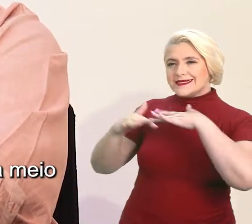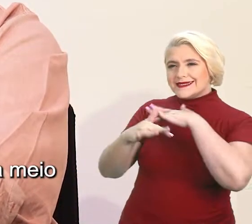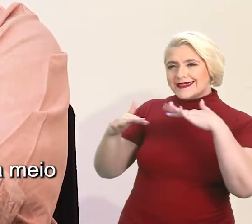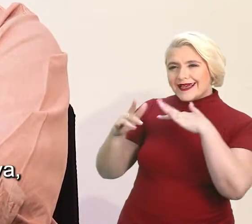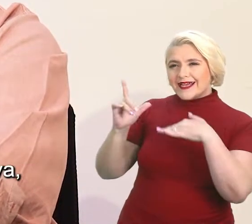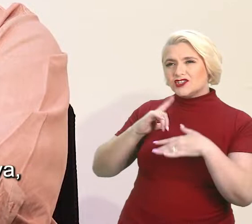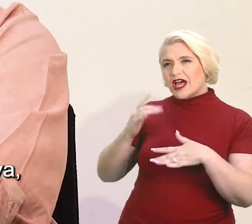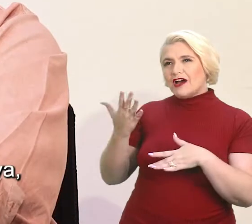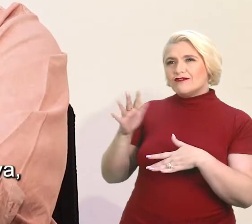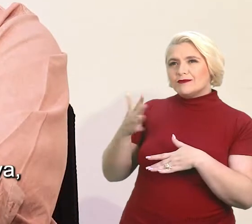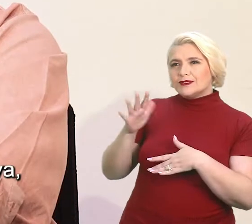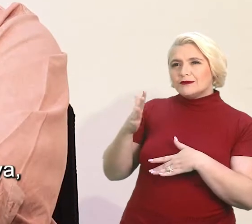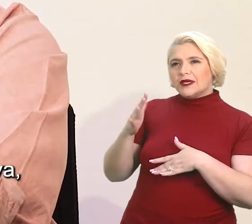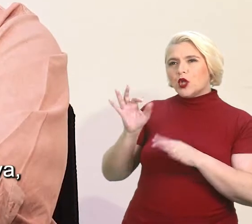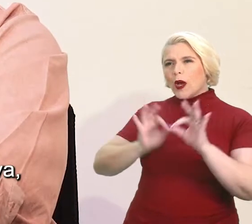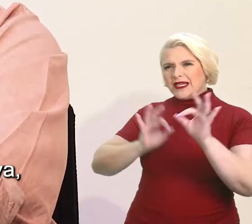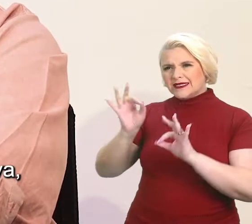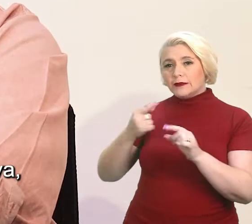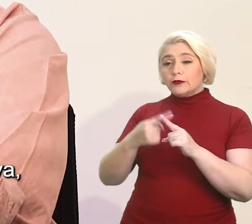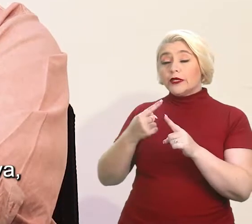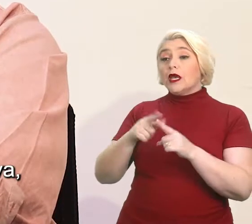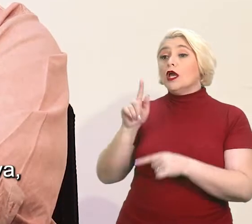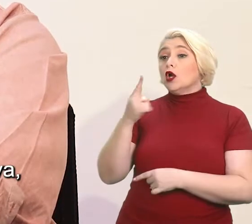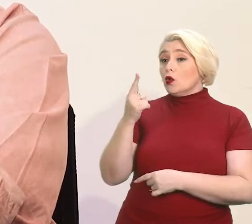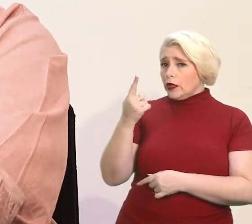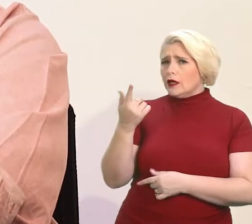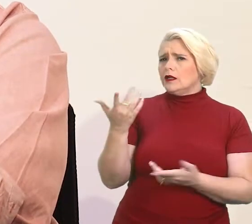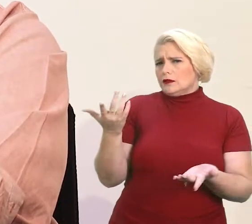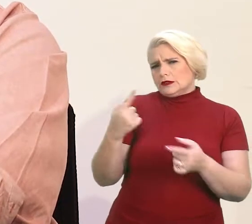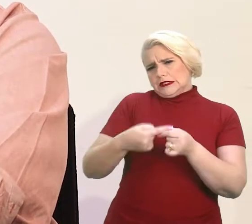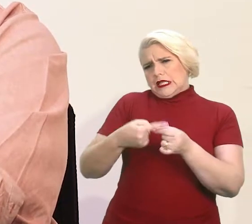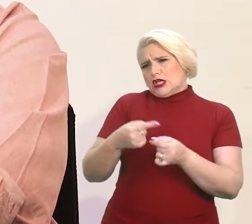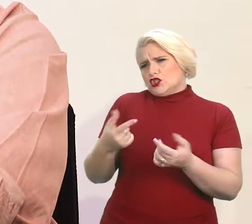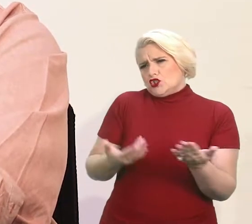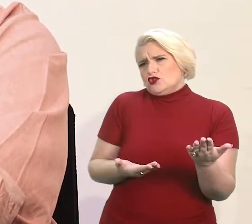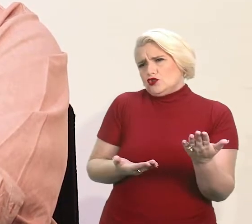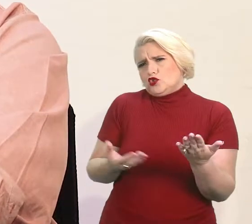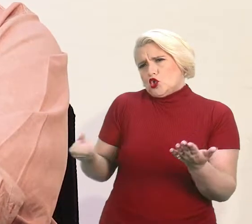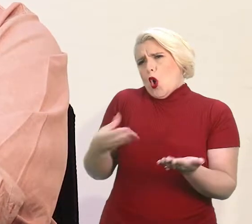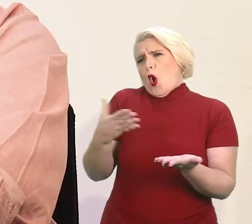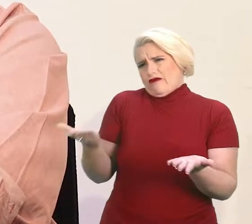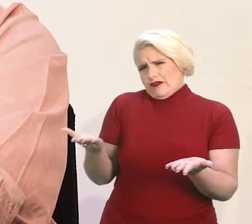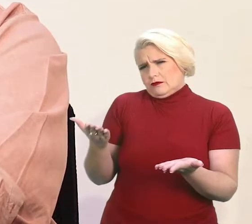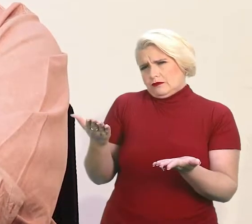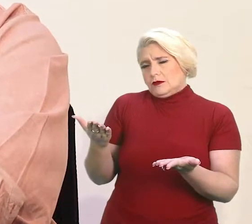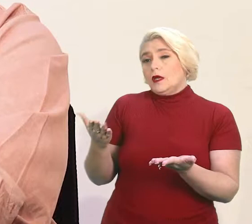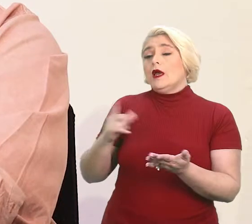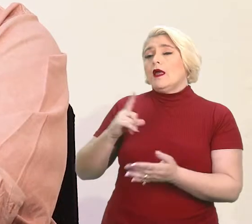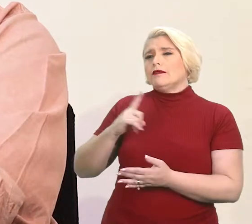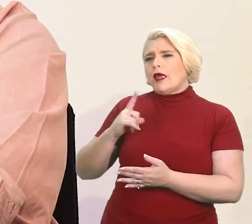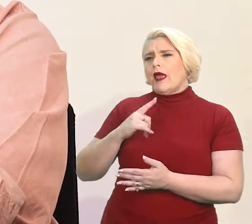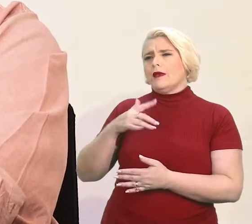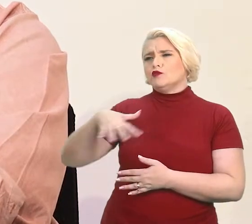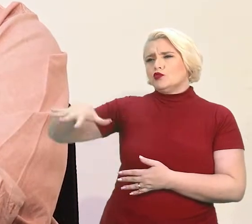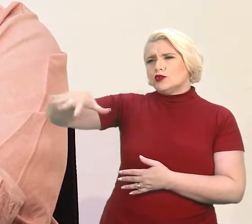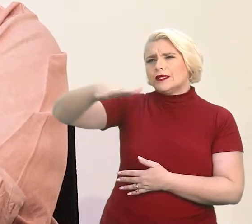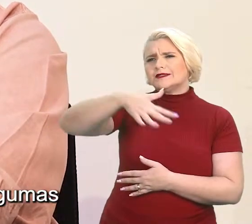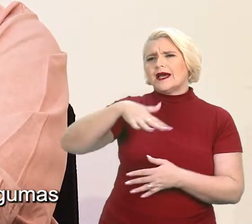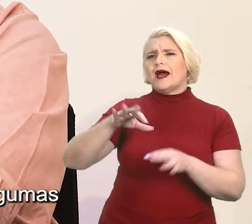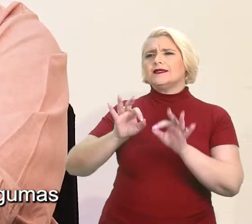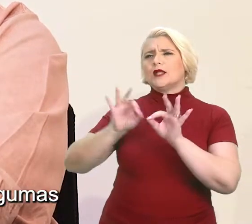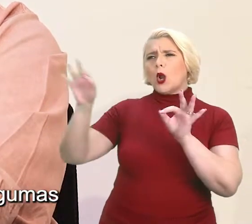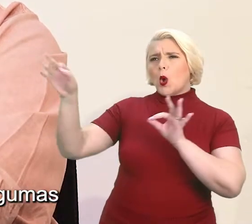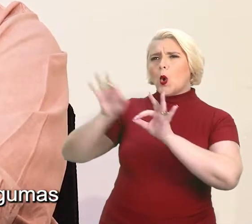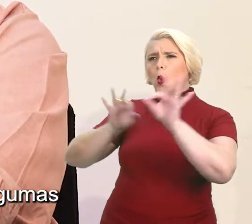se organizando, porque Goiânia é uma cidade muito nova, muito jovem. E aqui nós temos muitas áreas assim que ainda são áreas abertas.